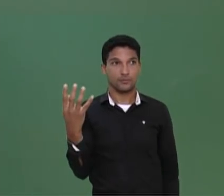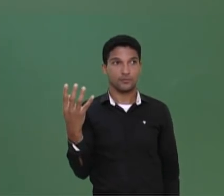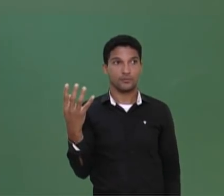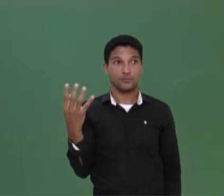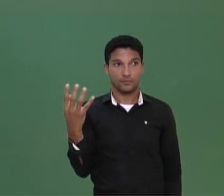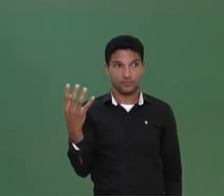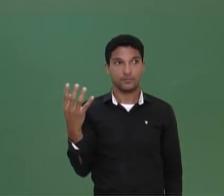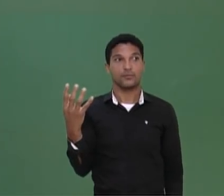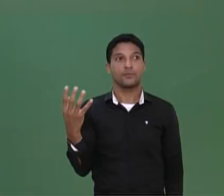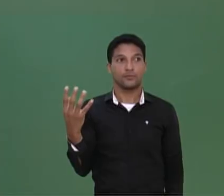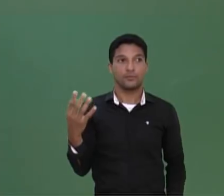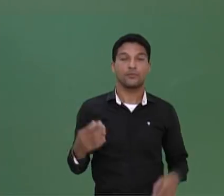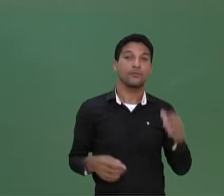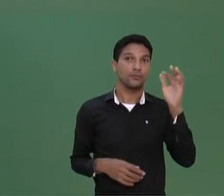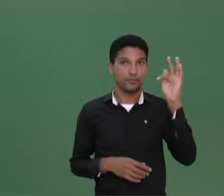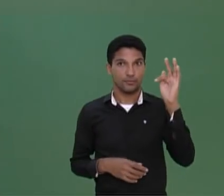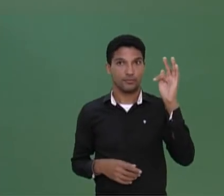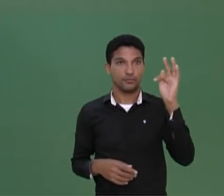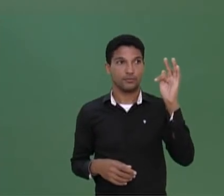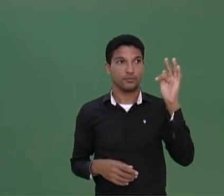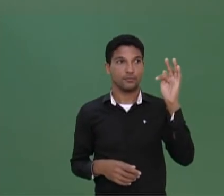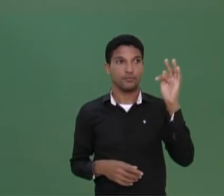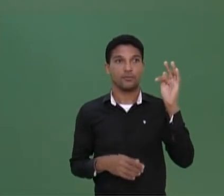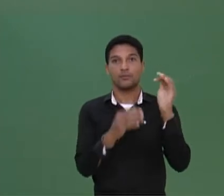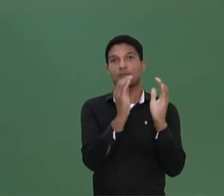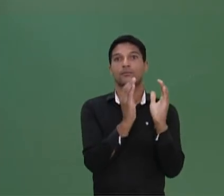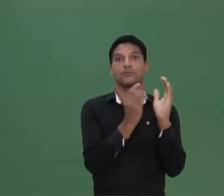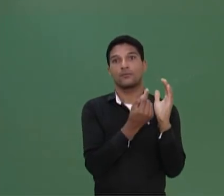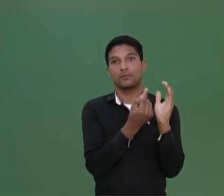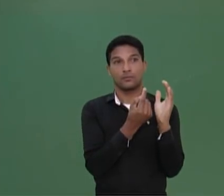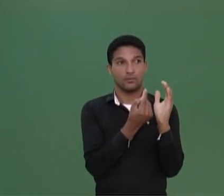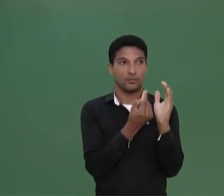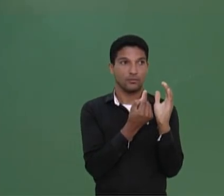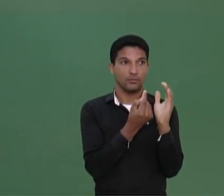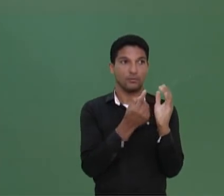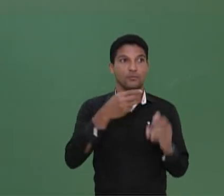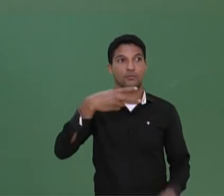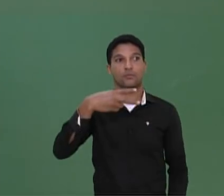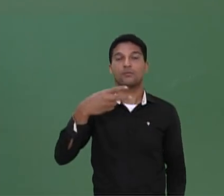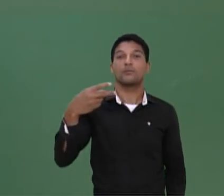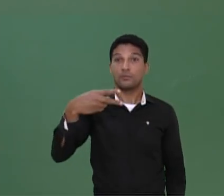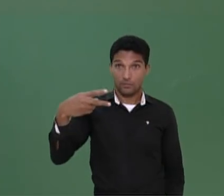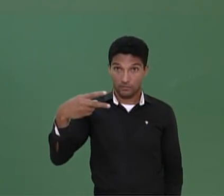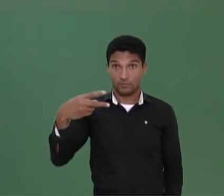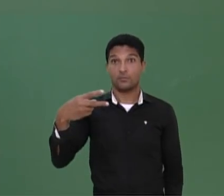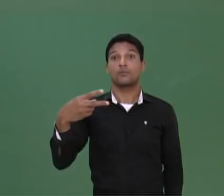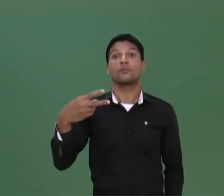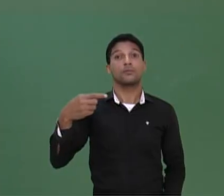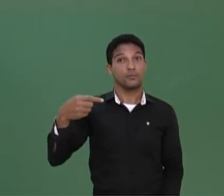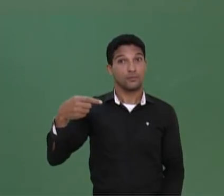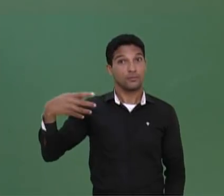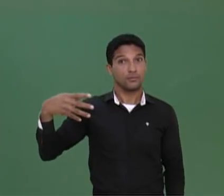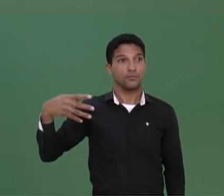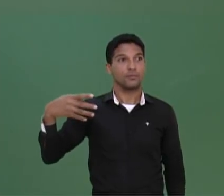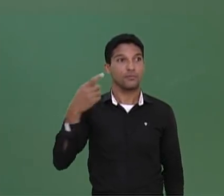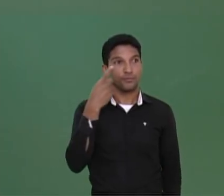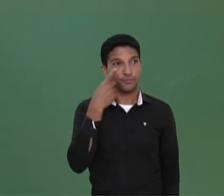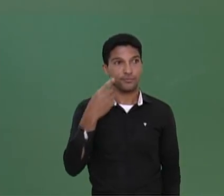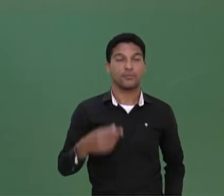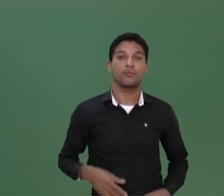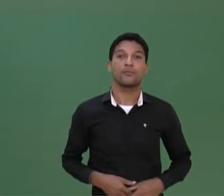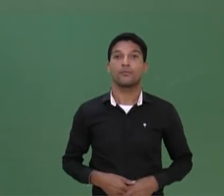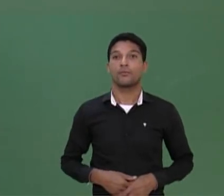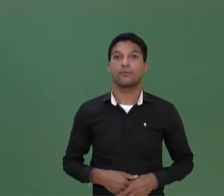4 f1 = 2 - 4 ou ep